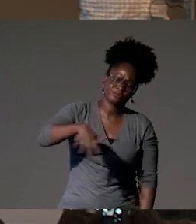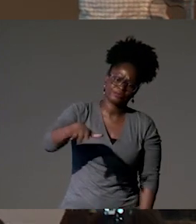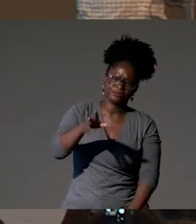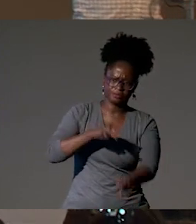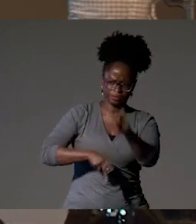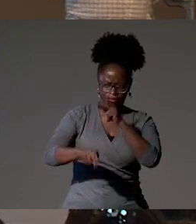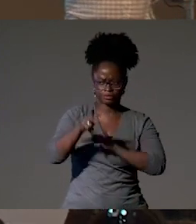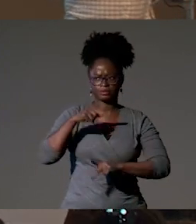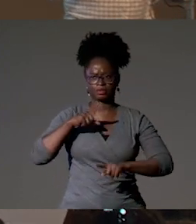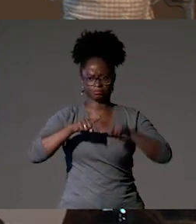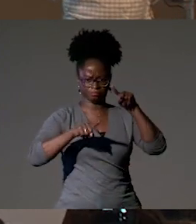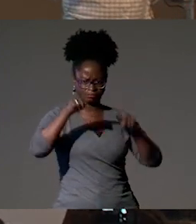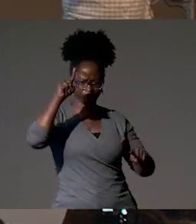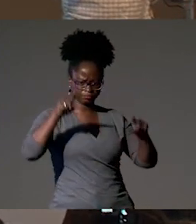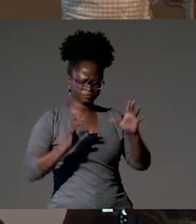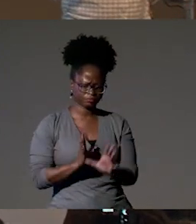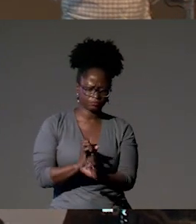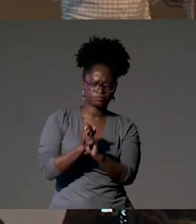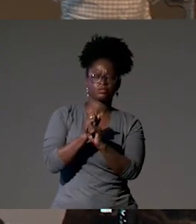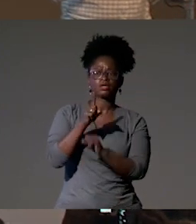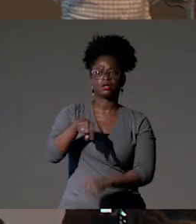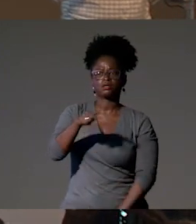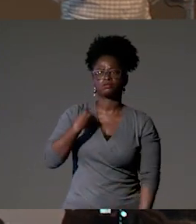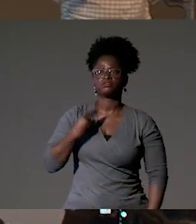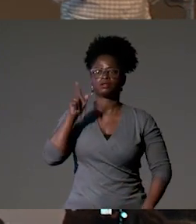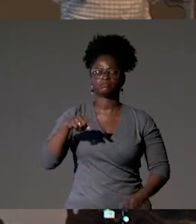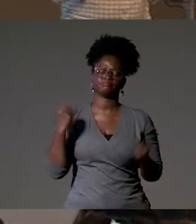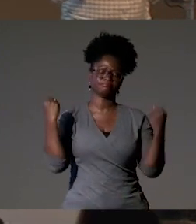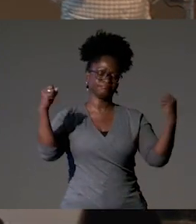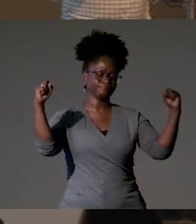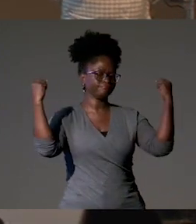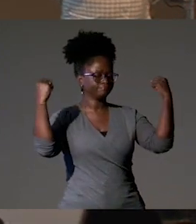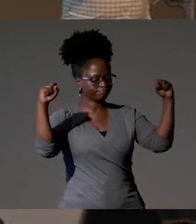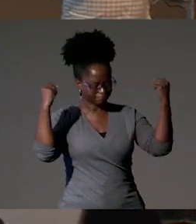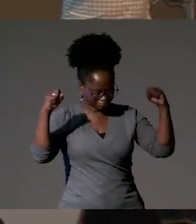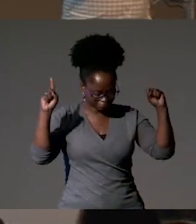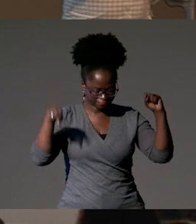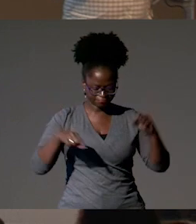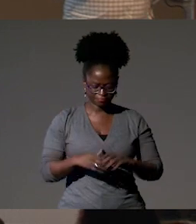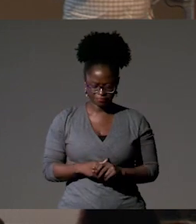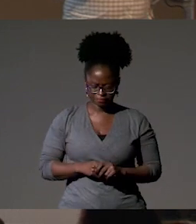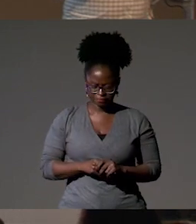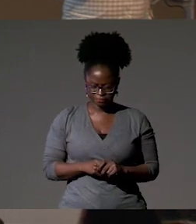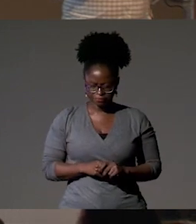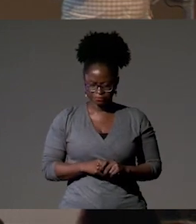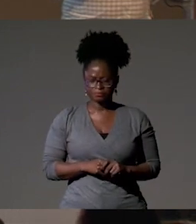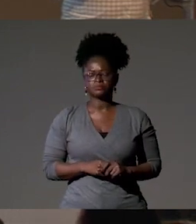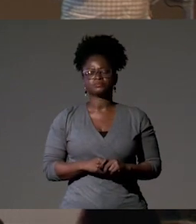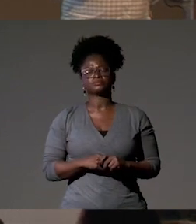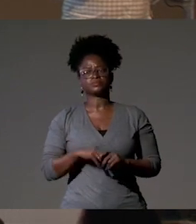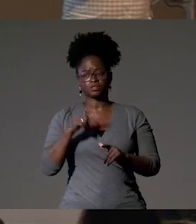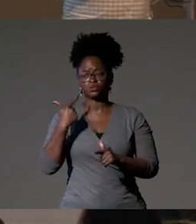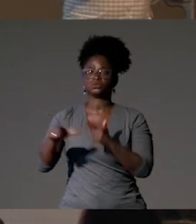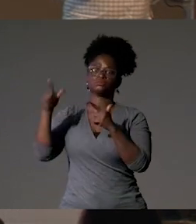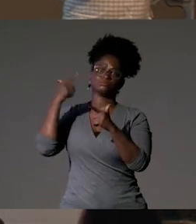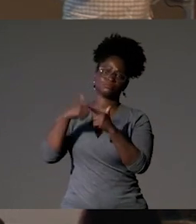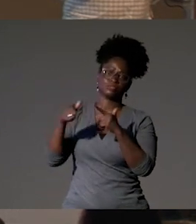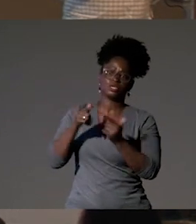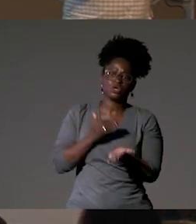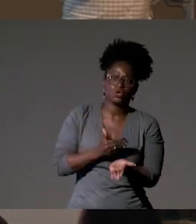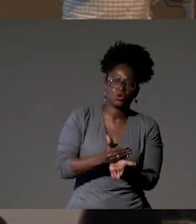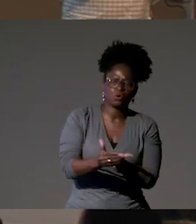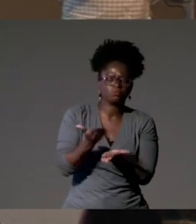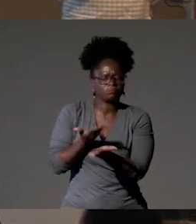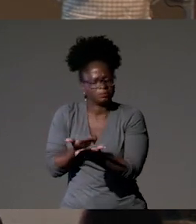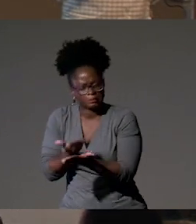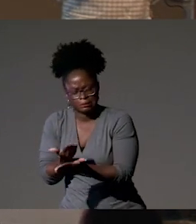segundo as estatísticas, nós tiramos de nossa vida, que é a atividade física. Atividade física é um outro problema, gente. E quando você começa a